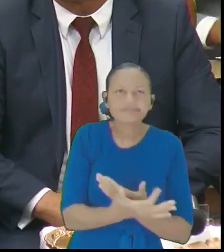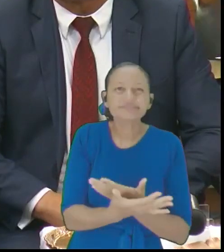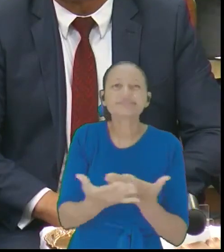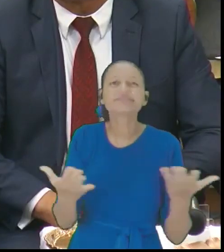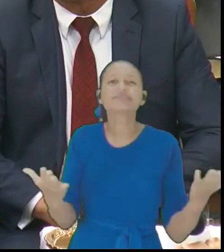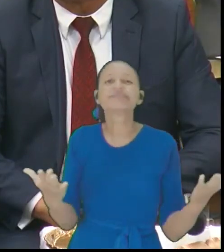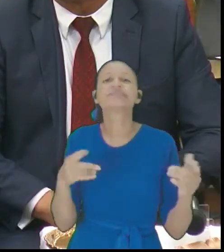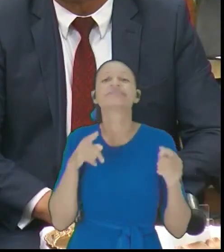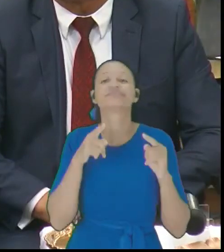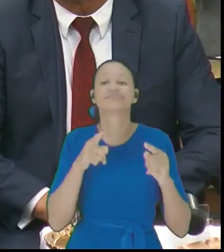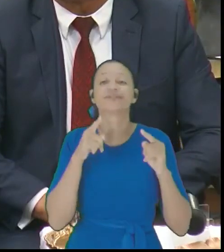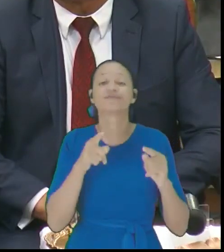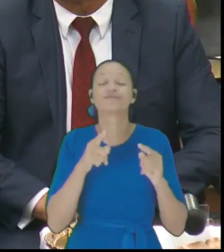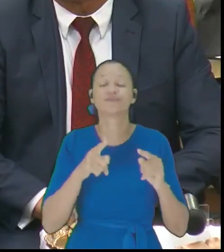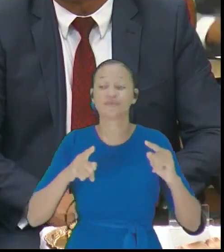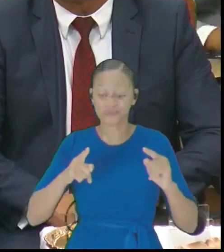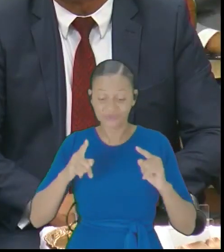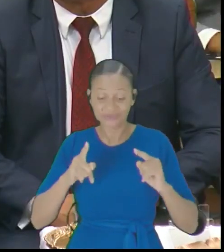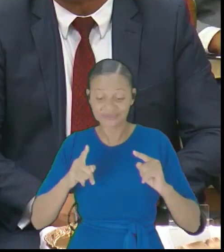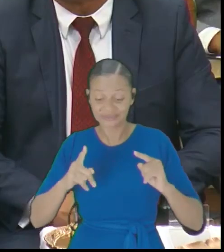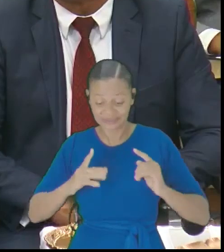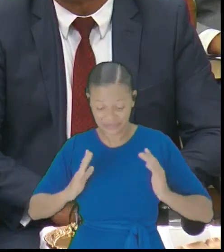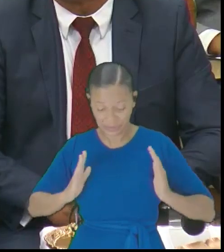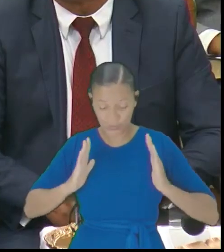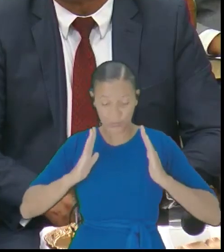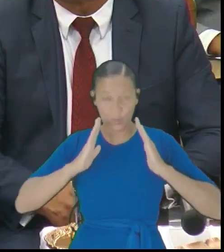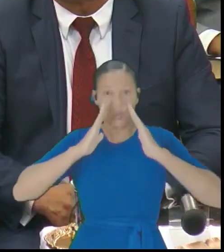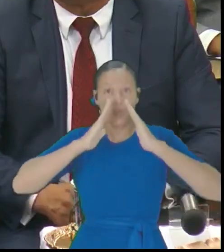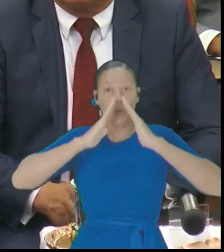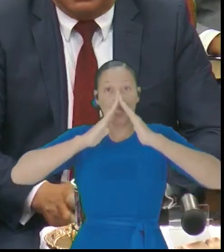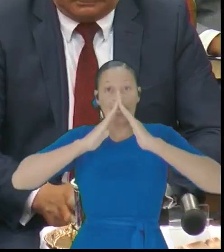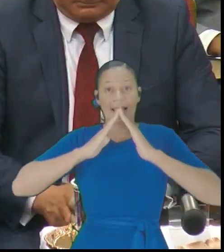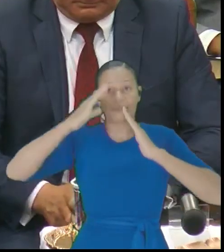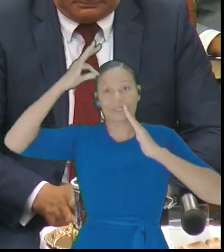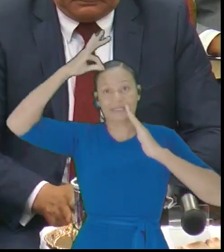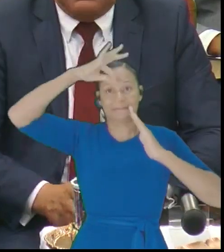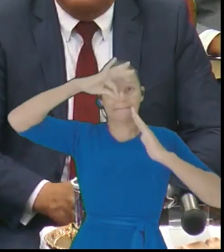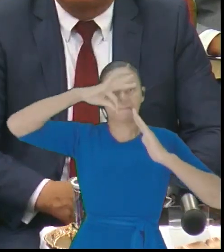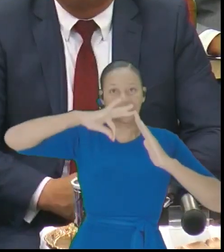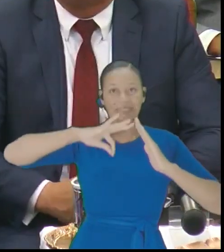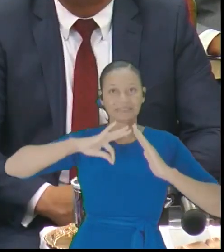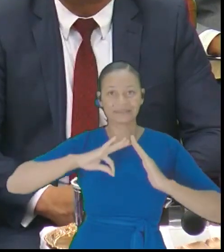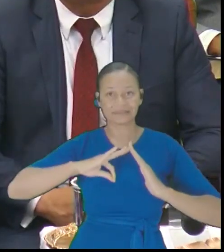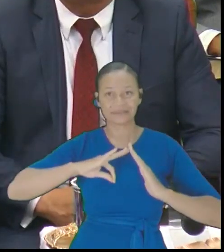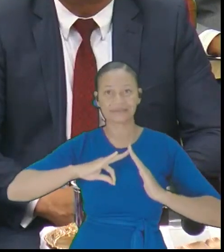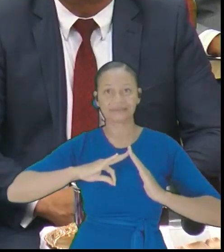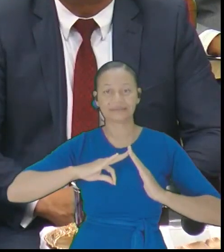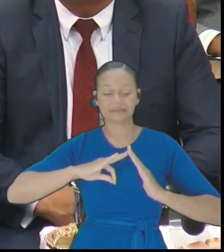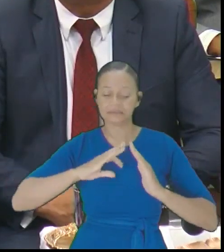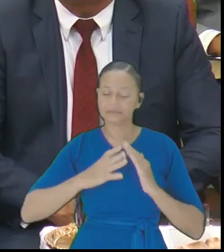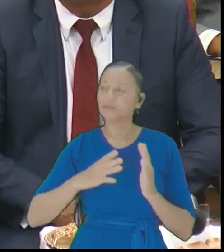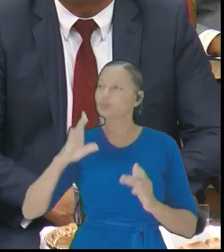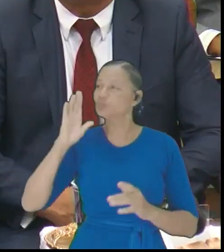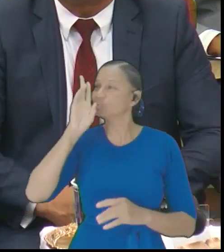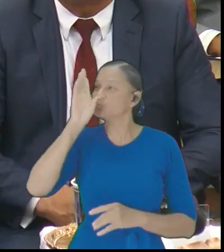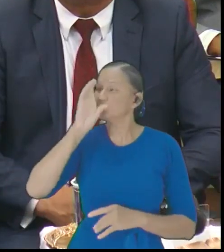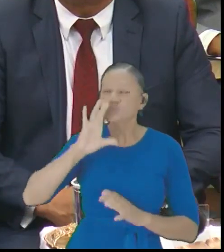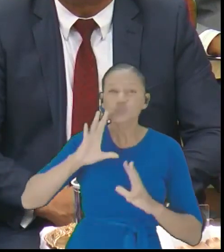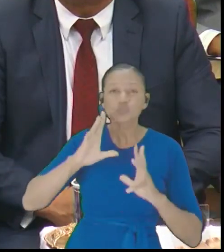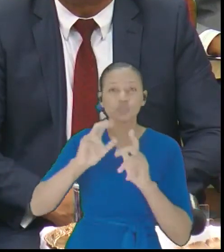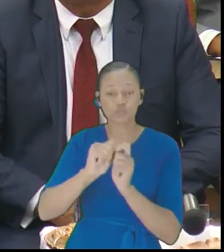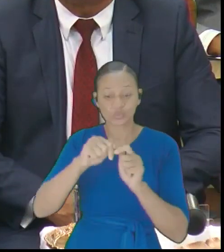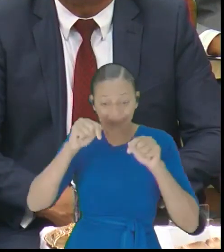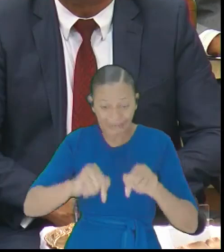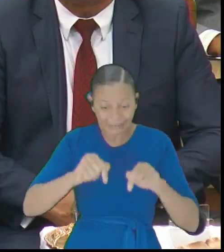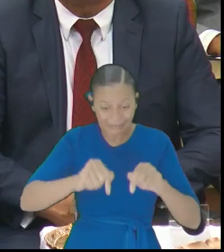O templo, a morada. Porque tudo que Deus faz via homem. E agora, para